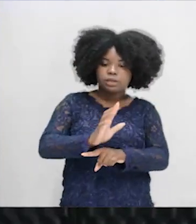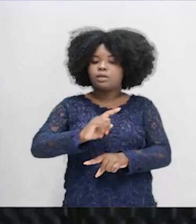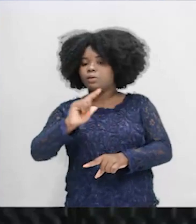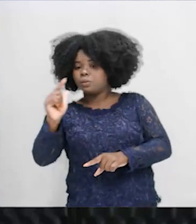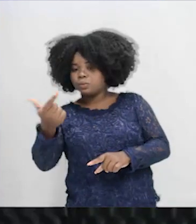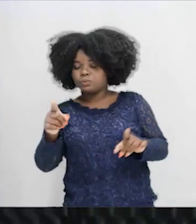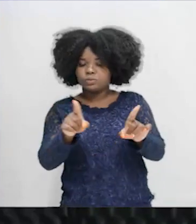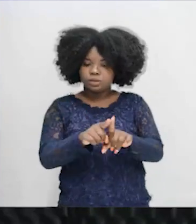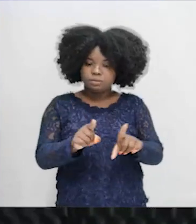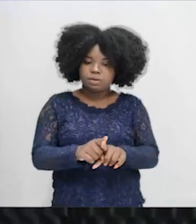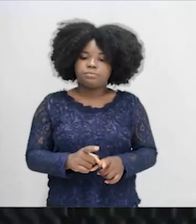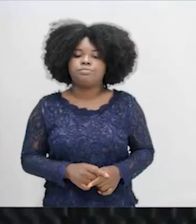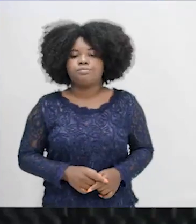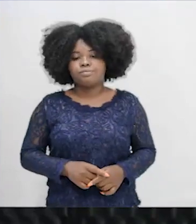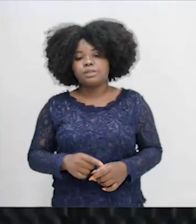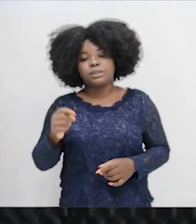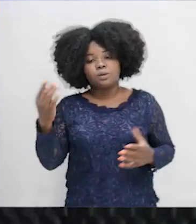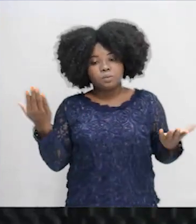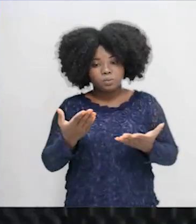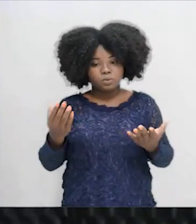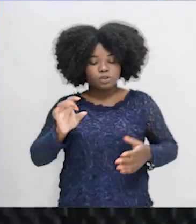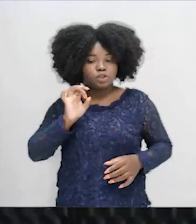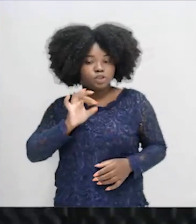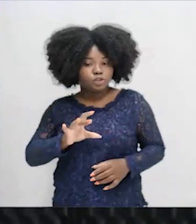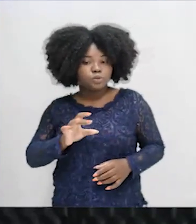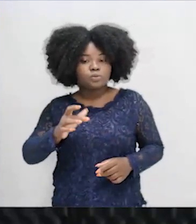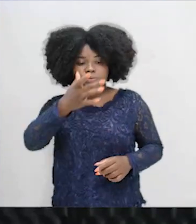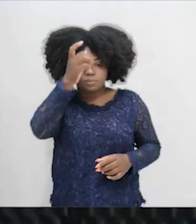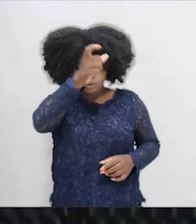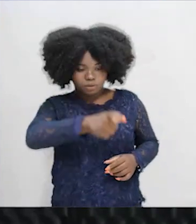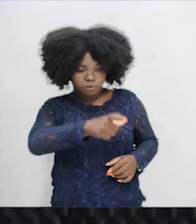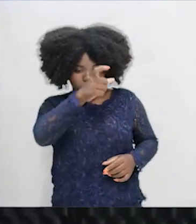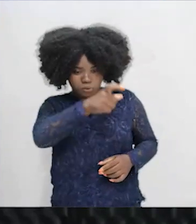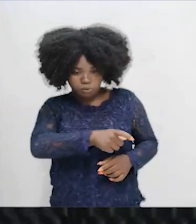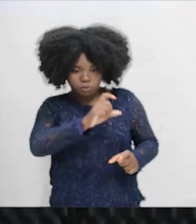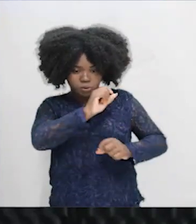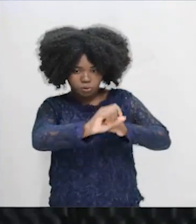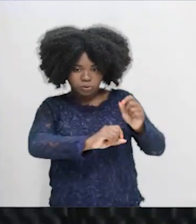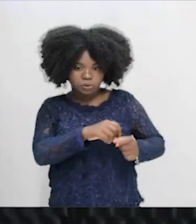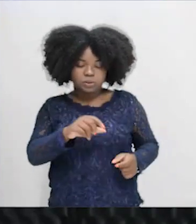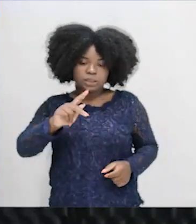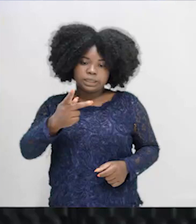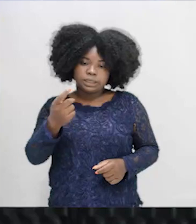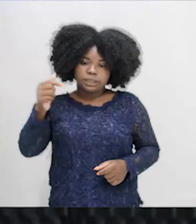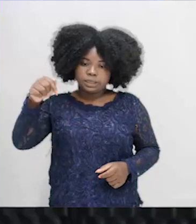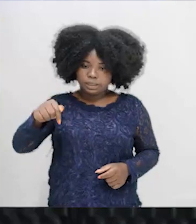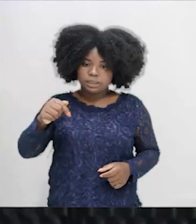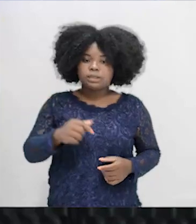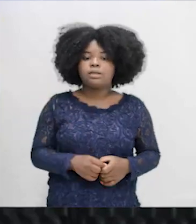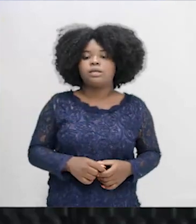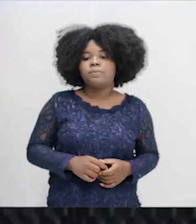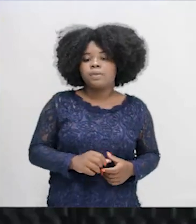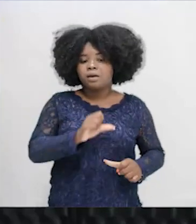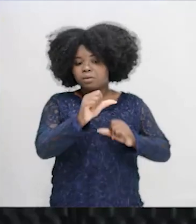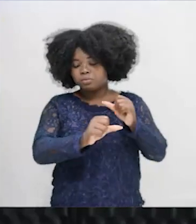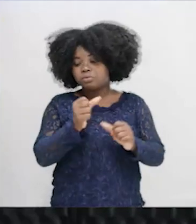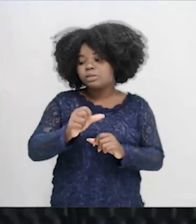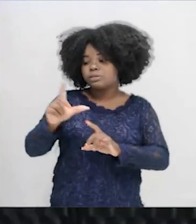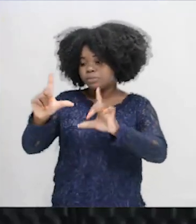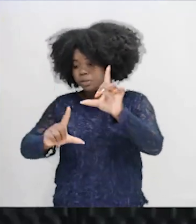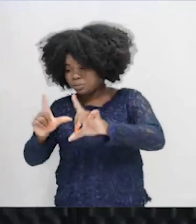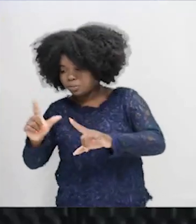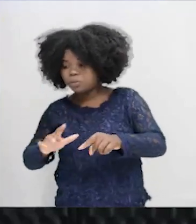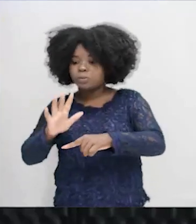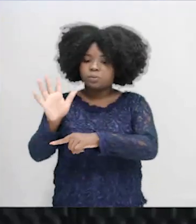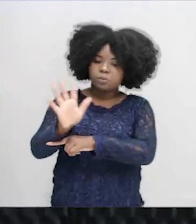produções audiovisuais. Então aqui a gente vai falar só sobre personagens de quadrinhos. A transposição disso para o cinema, disso para a TV e